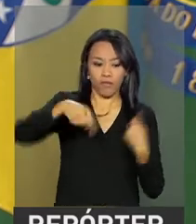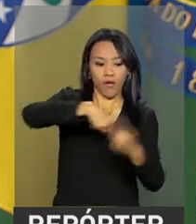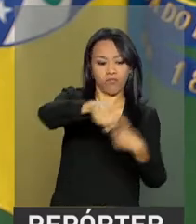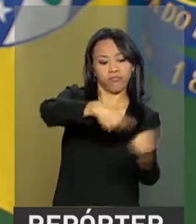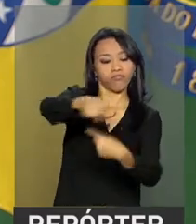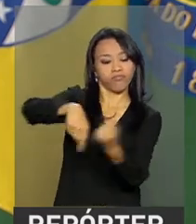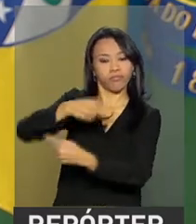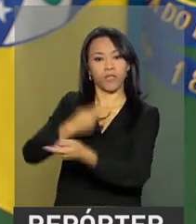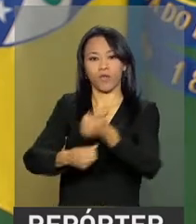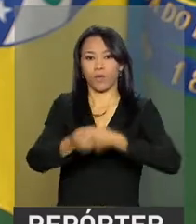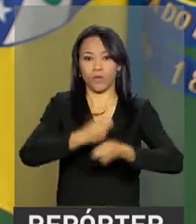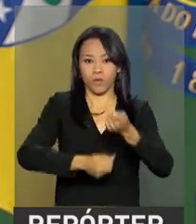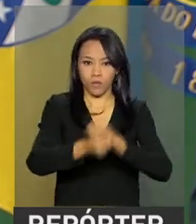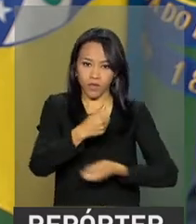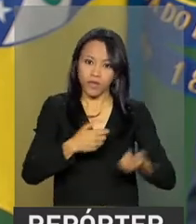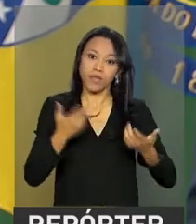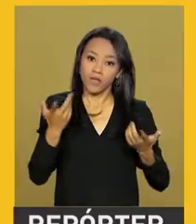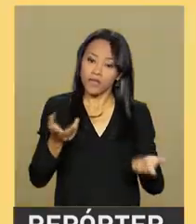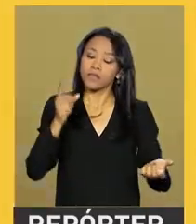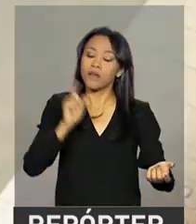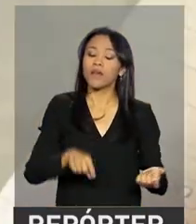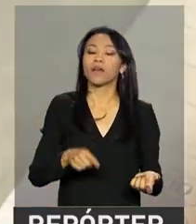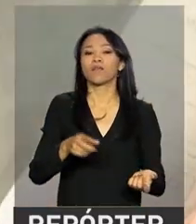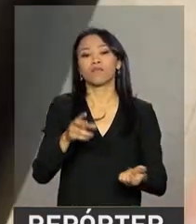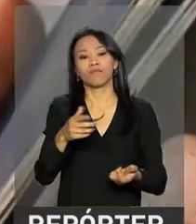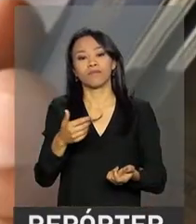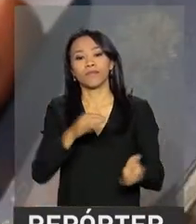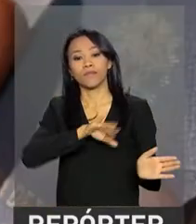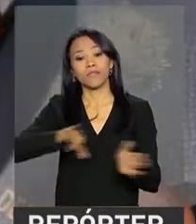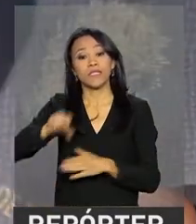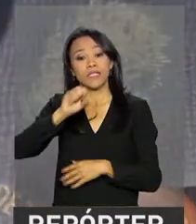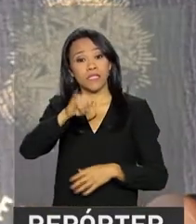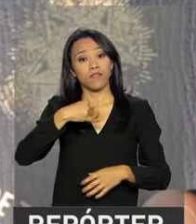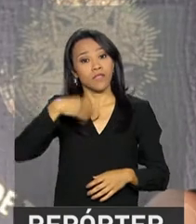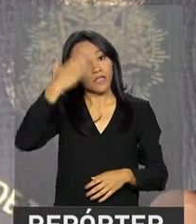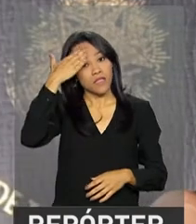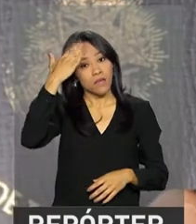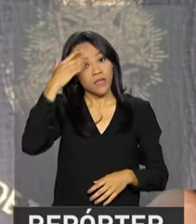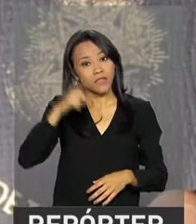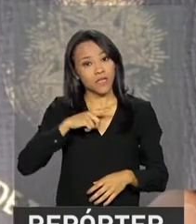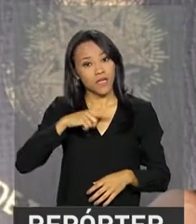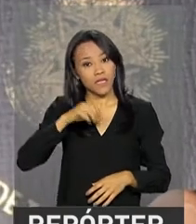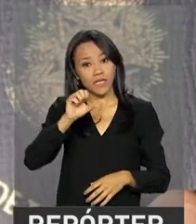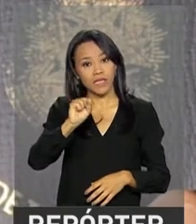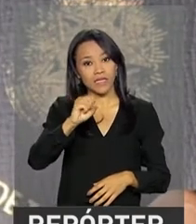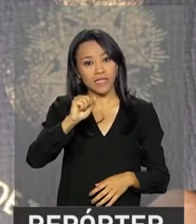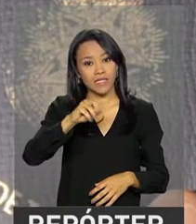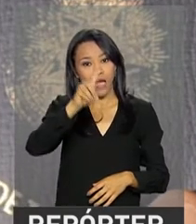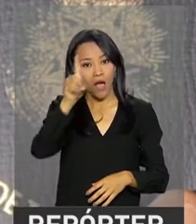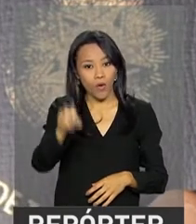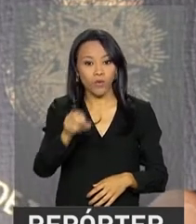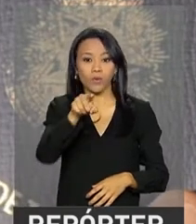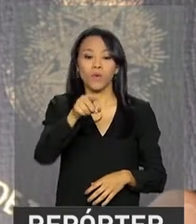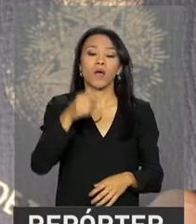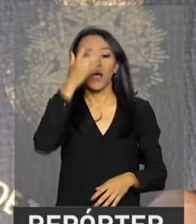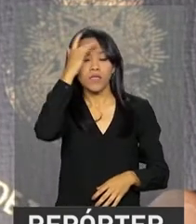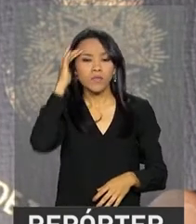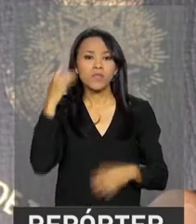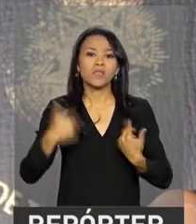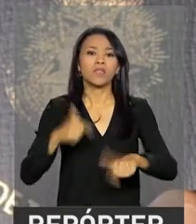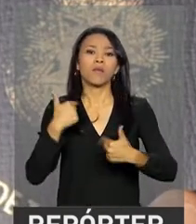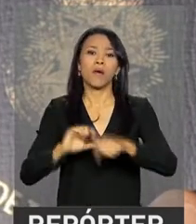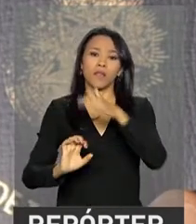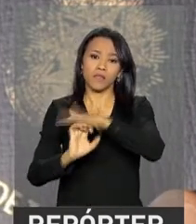se cumpre mais uma função social para saber se têm saldo no pis pasep os trabalhadores da iniciativa privada devem